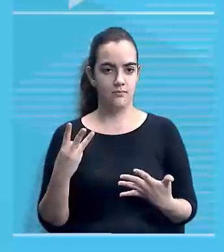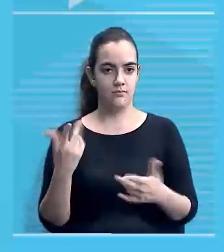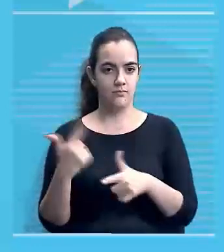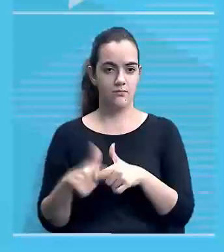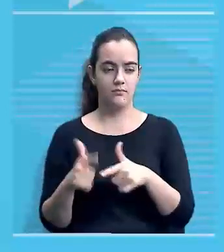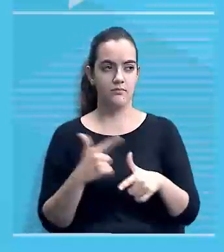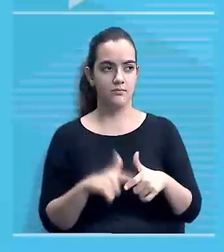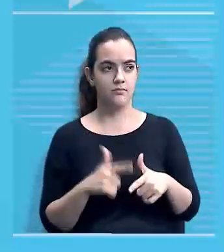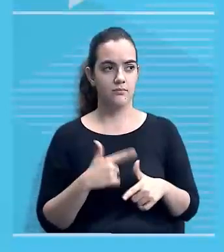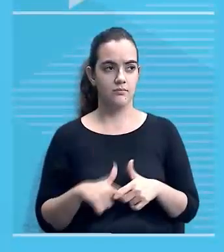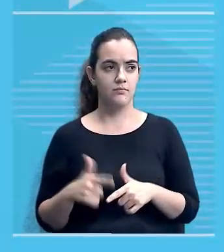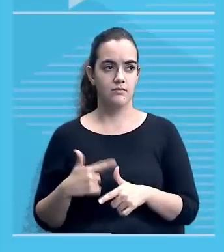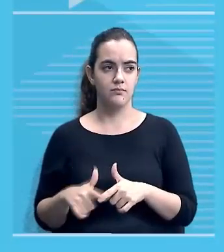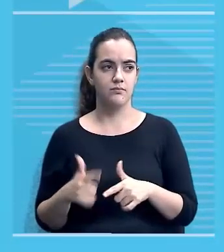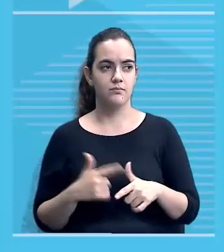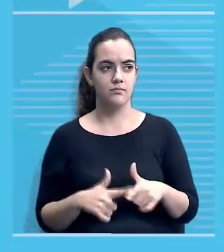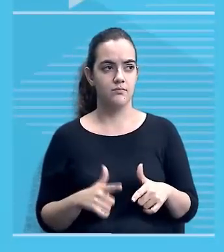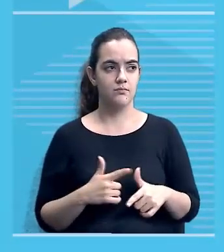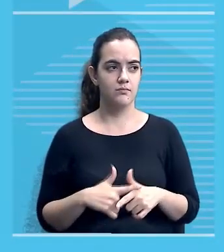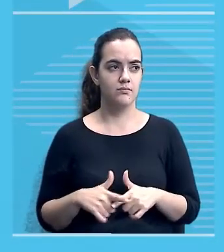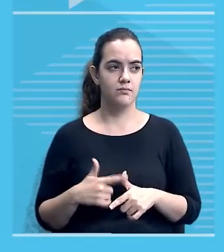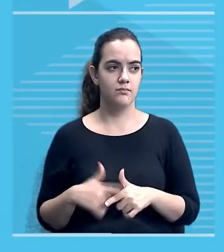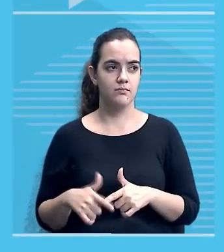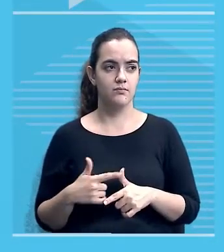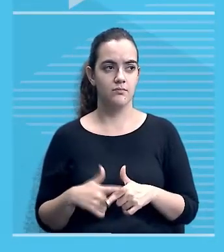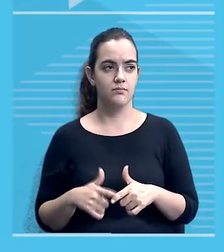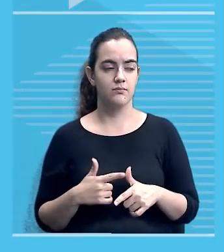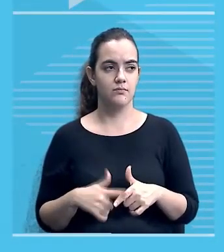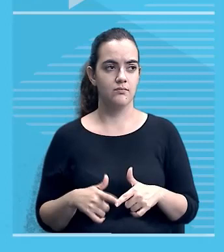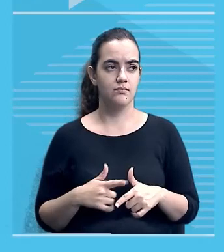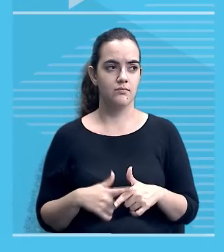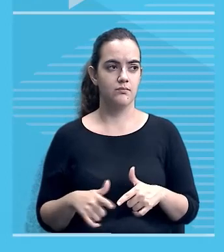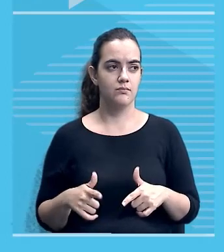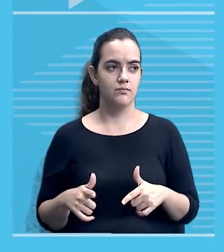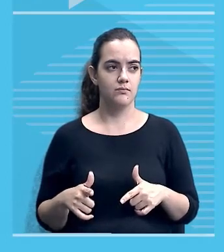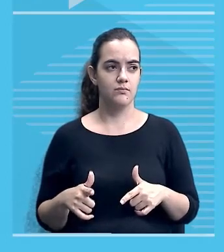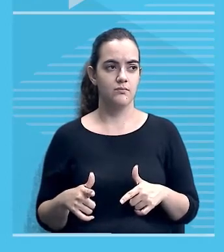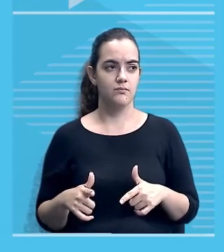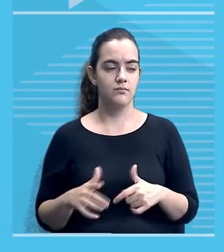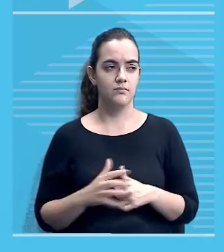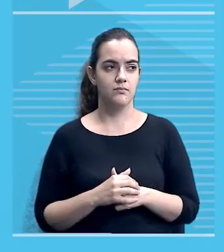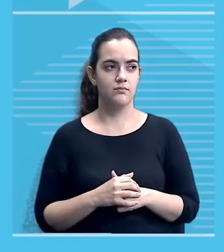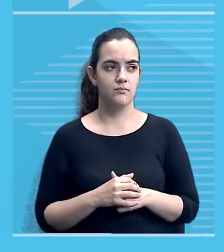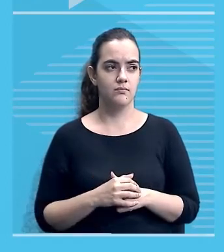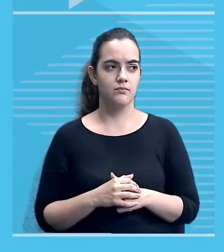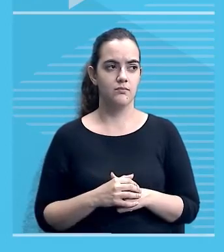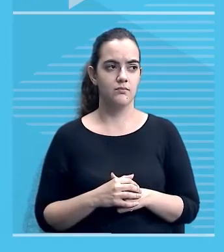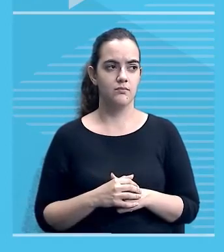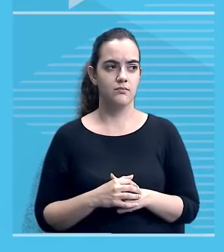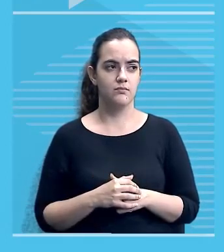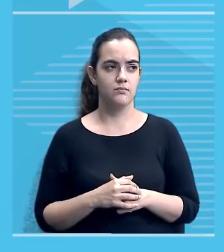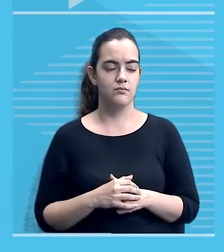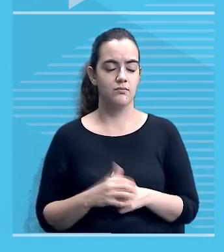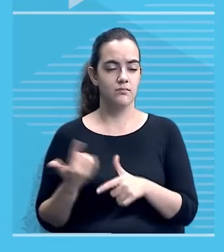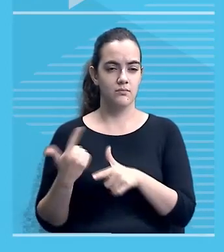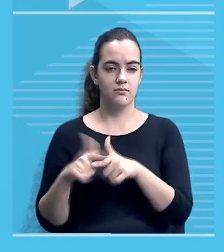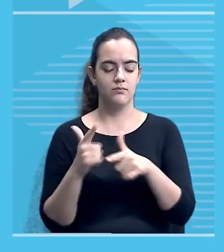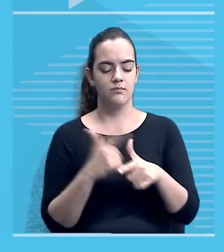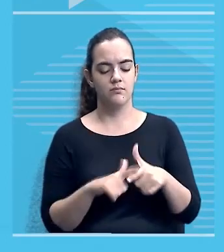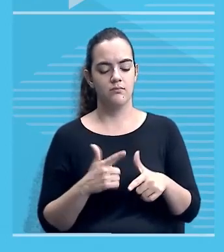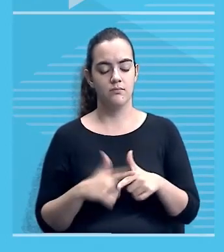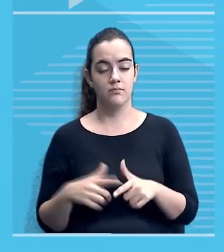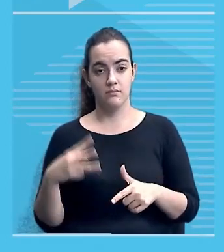muita atenção essa parte aqui assinale a alternativa que contém os três tipos de fenômenos